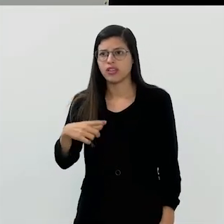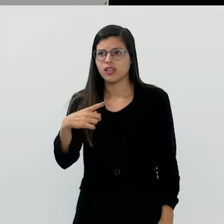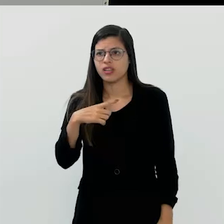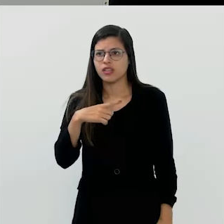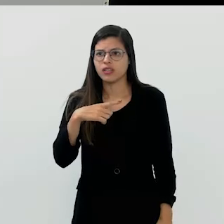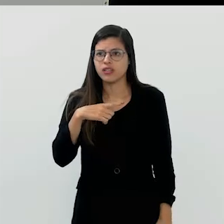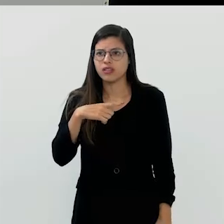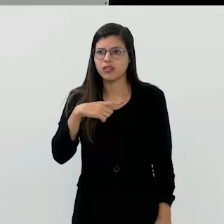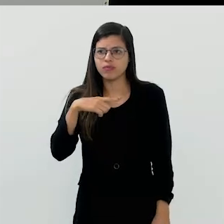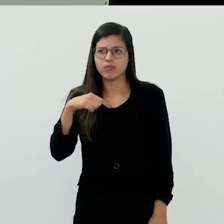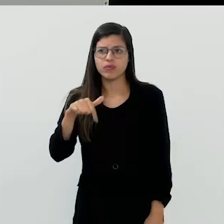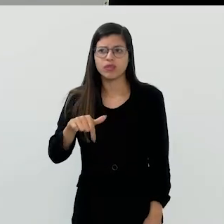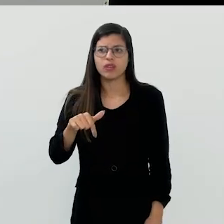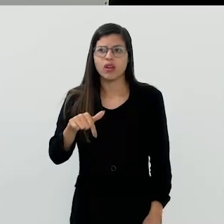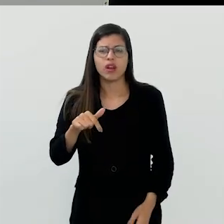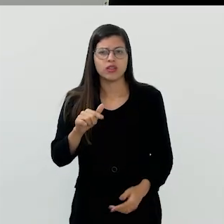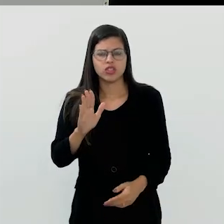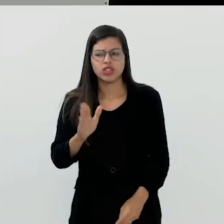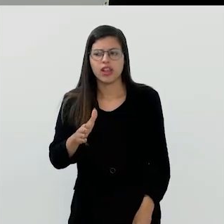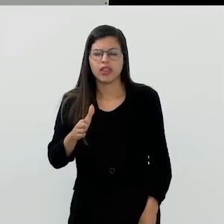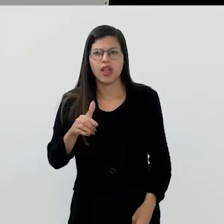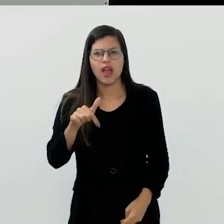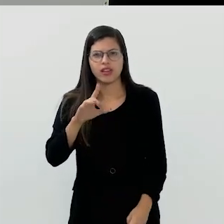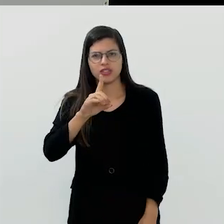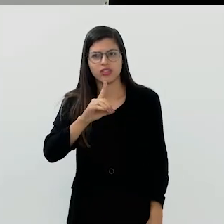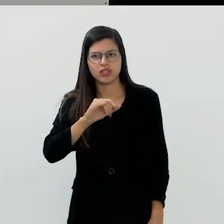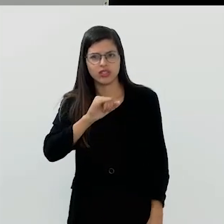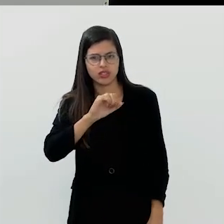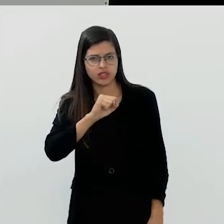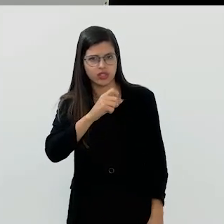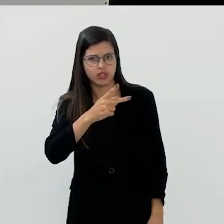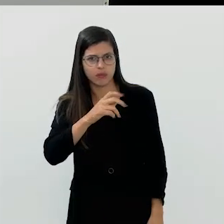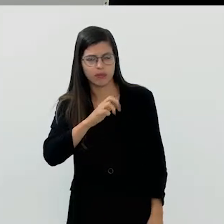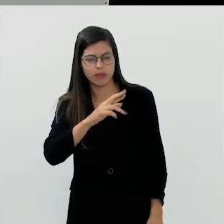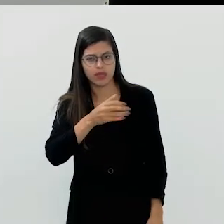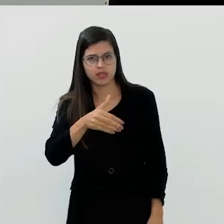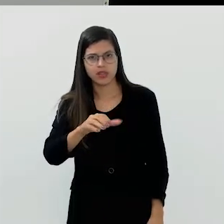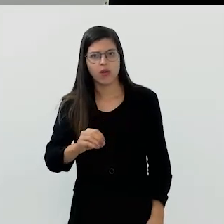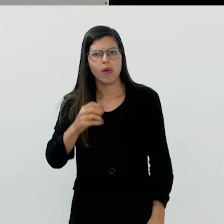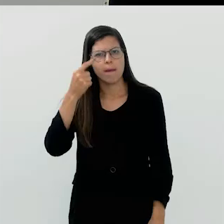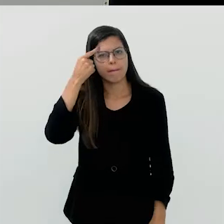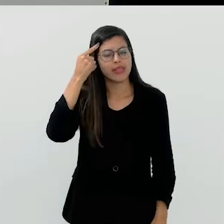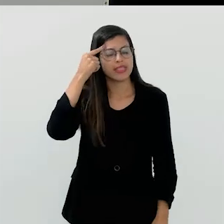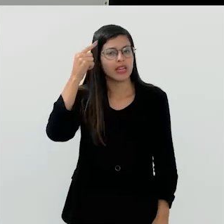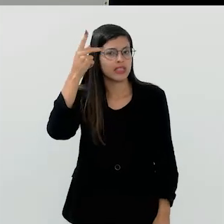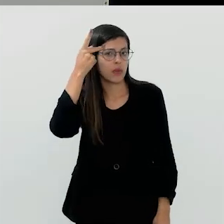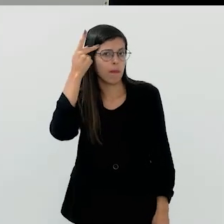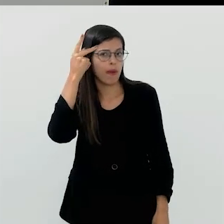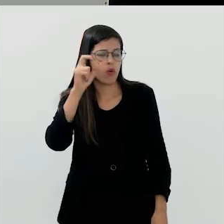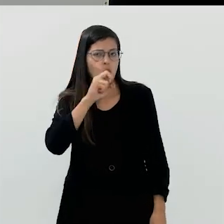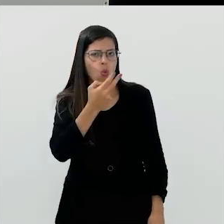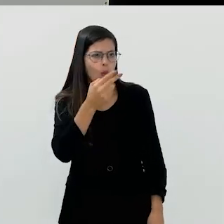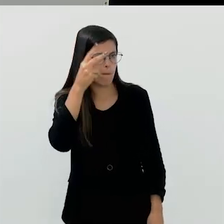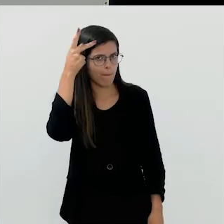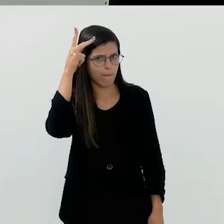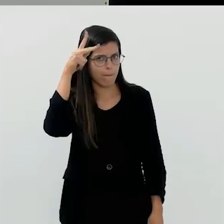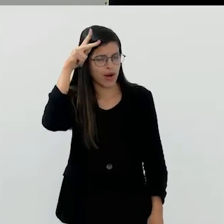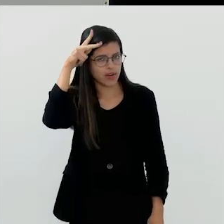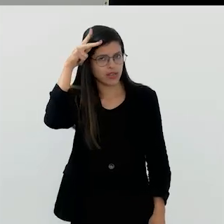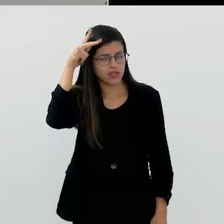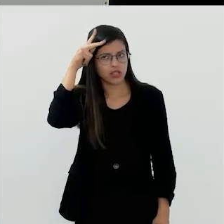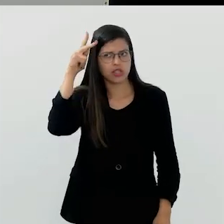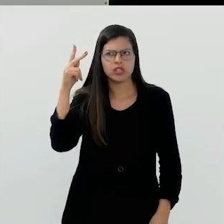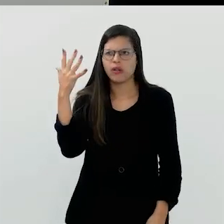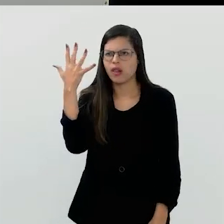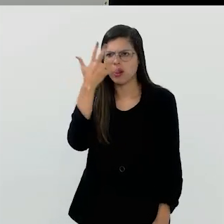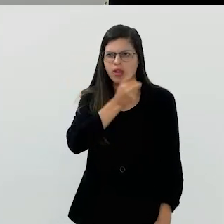lado? Você foi na Dispersão, já era foto na Dispersão. Por isso que eu imaginei que fosse São Paulo ou Parintins mesmo. É